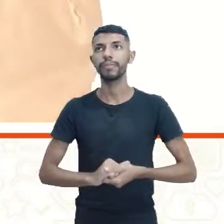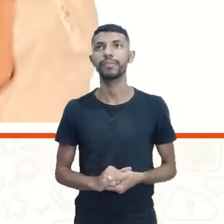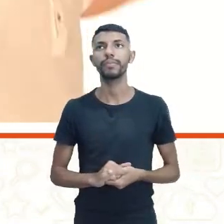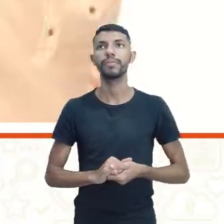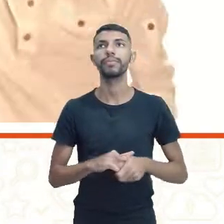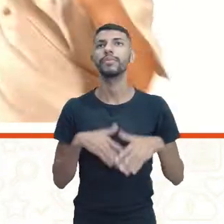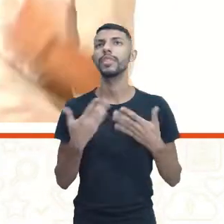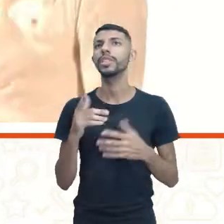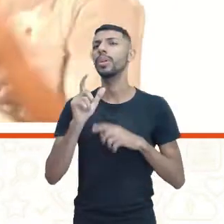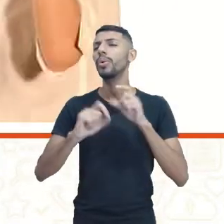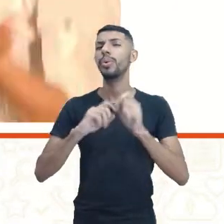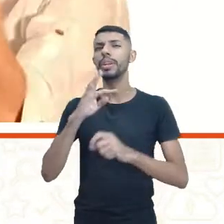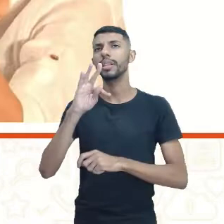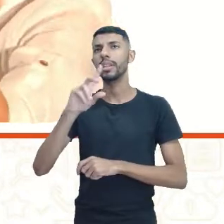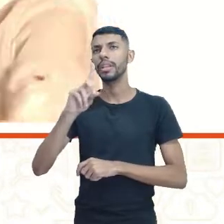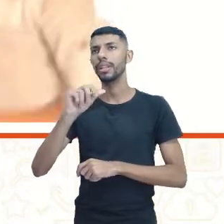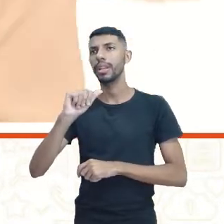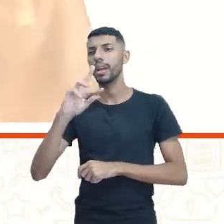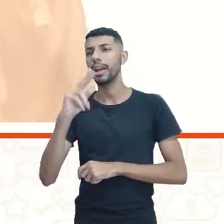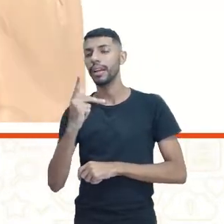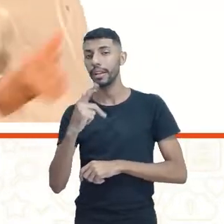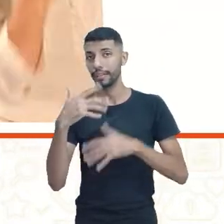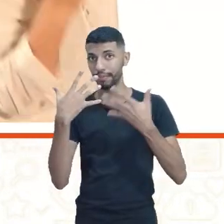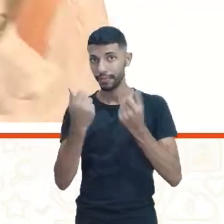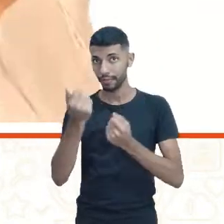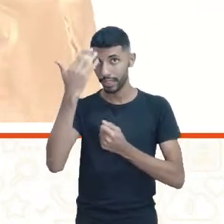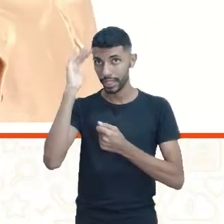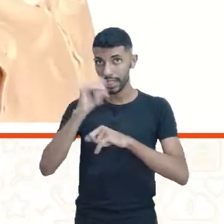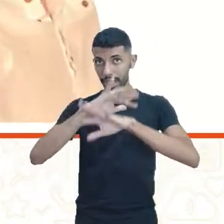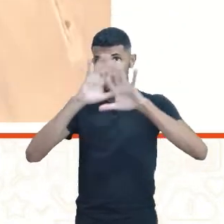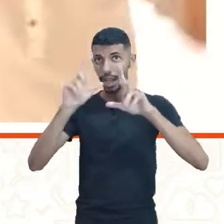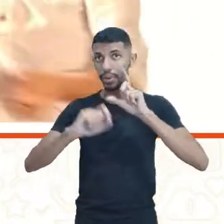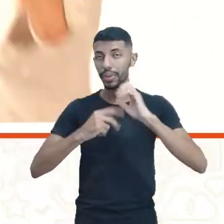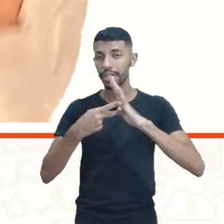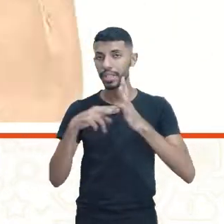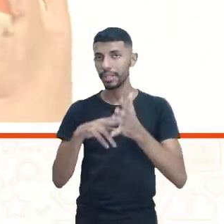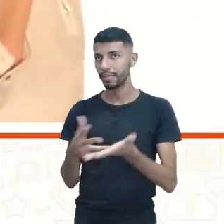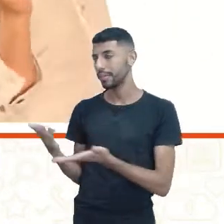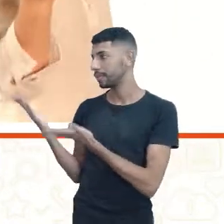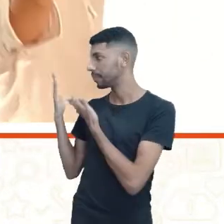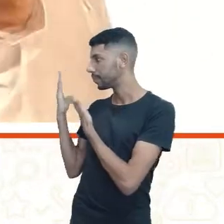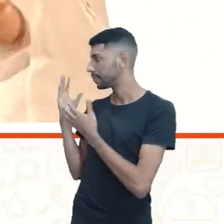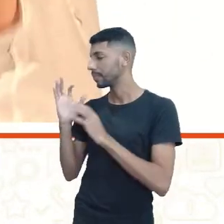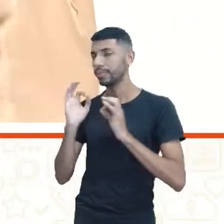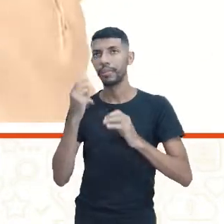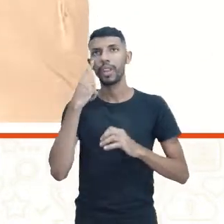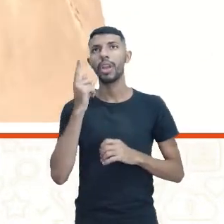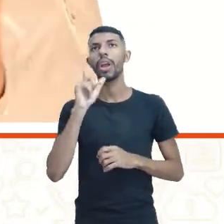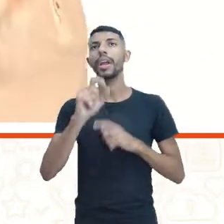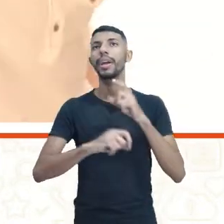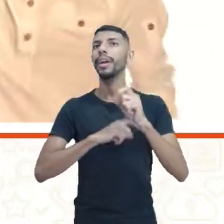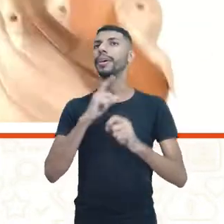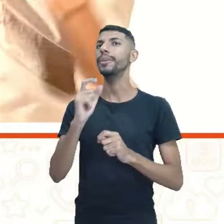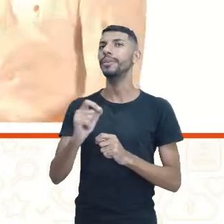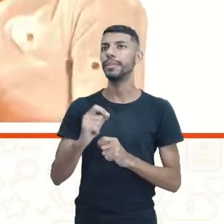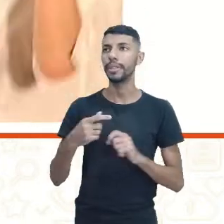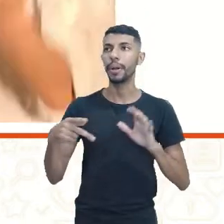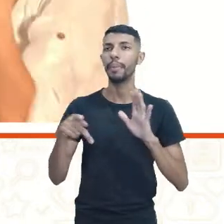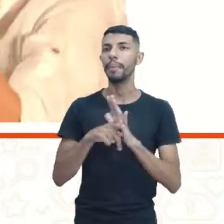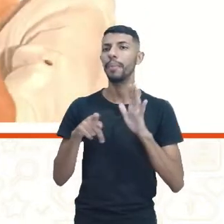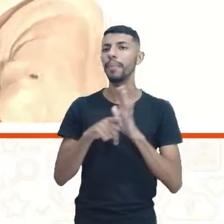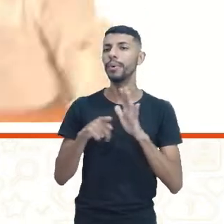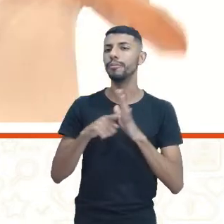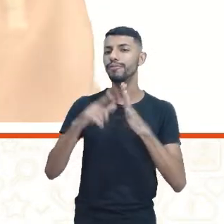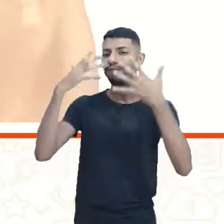Então, o que é o TDAH? Né? Vamos primeiro entender o que é esse transtorno. O TDAH é um transtorno do